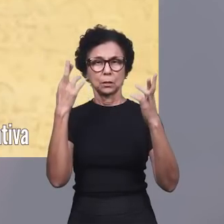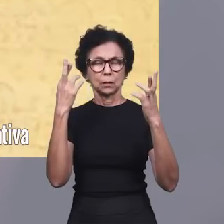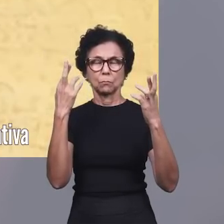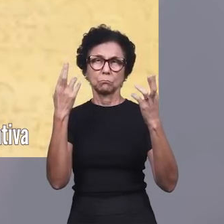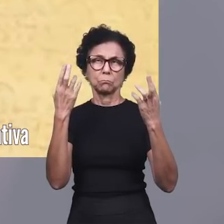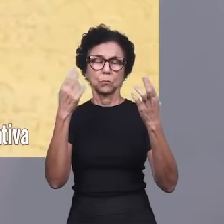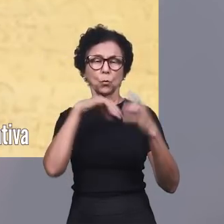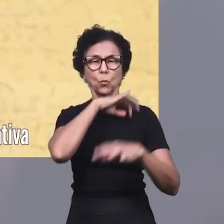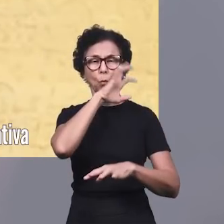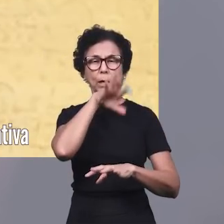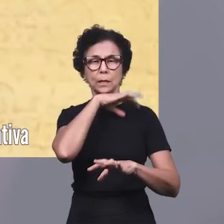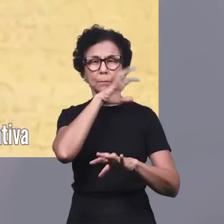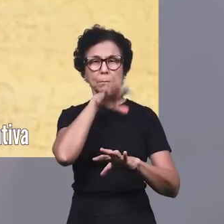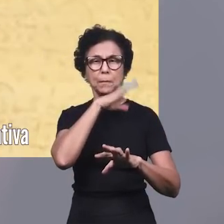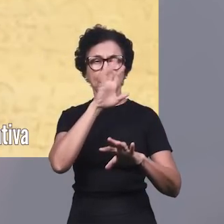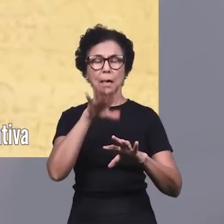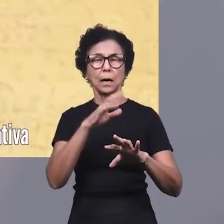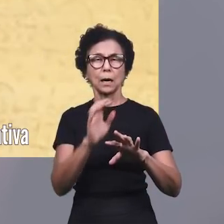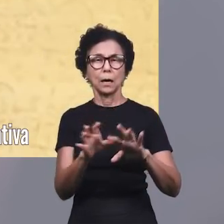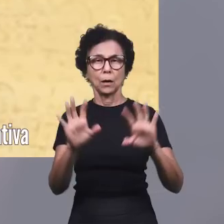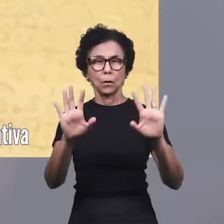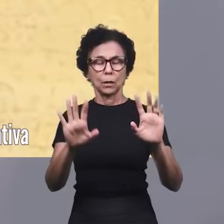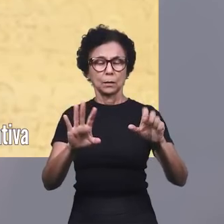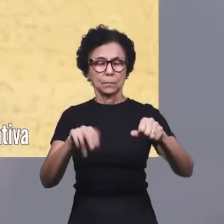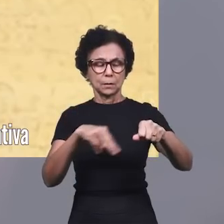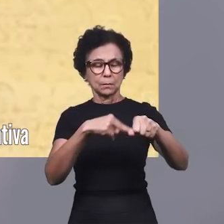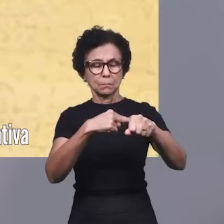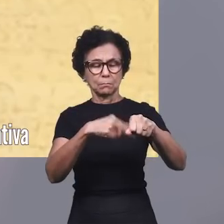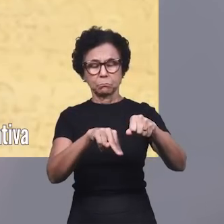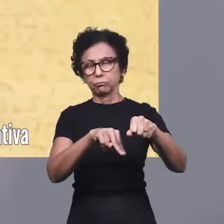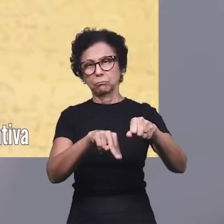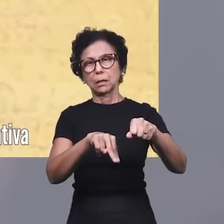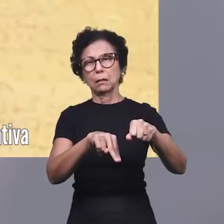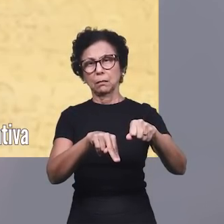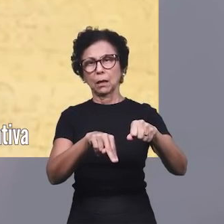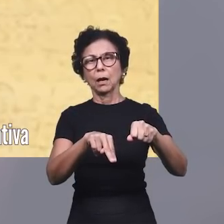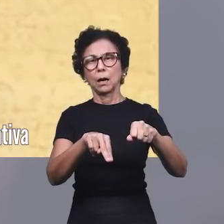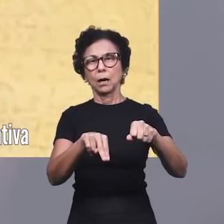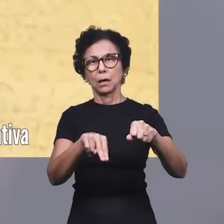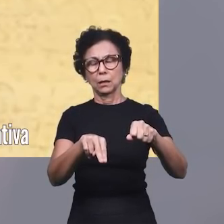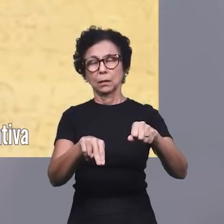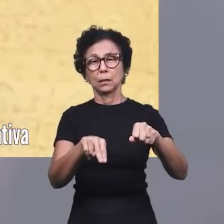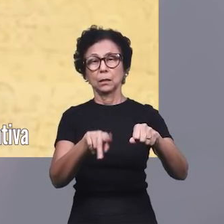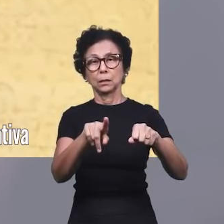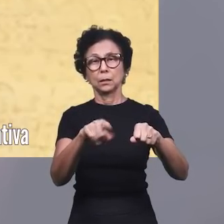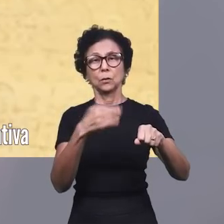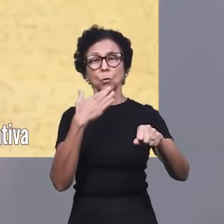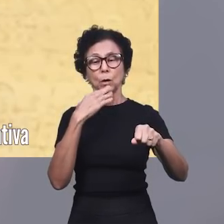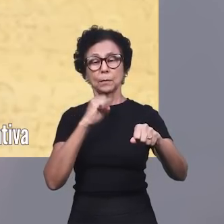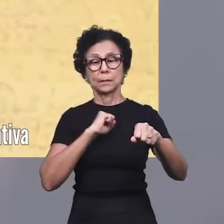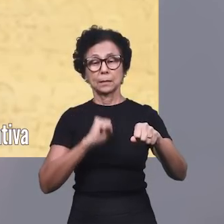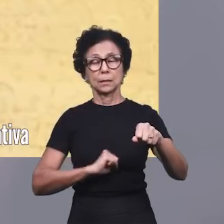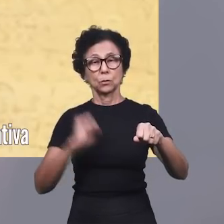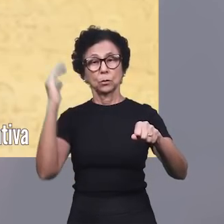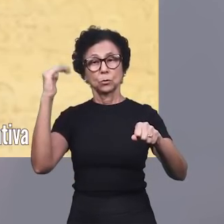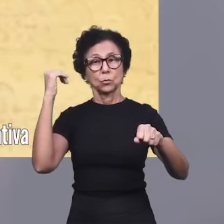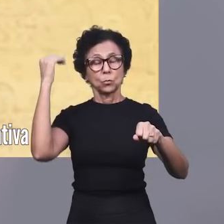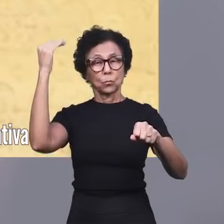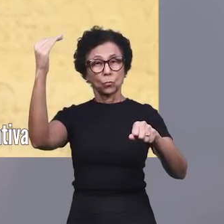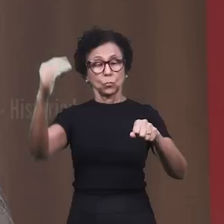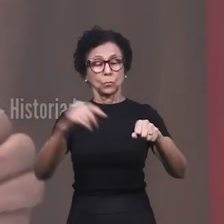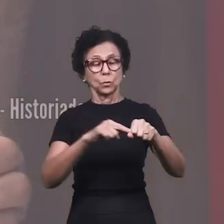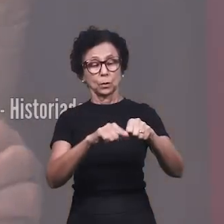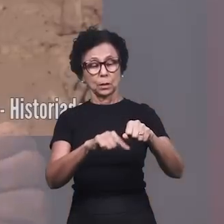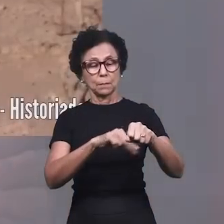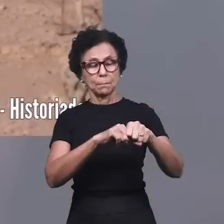ali o encargo ficava com o sacerdote, na verdade, e